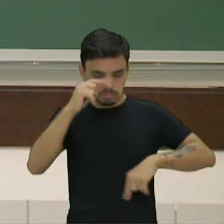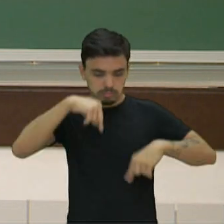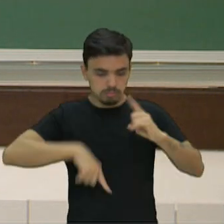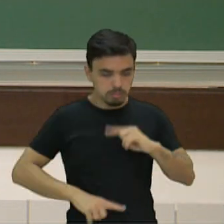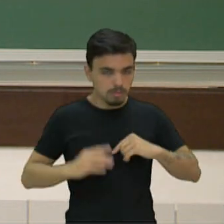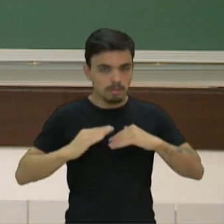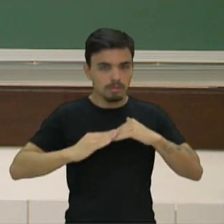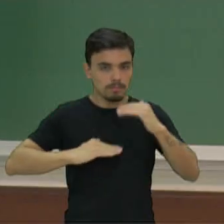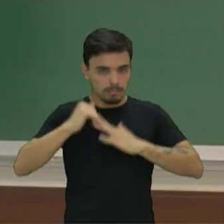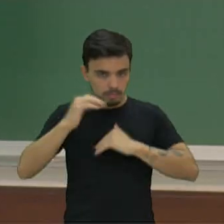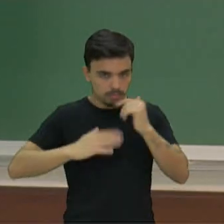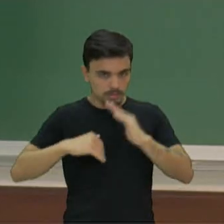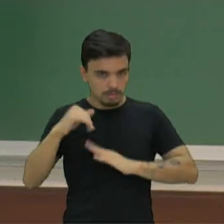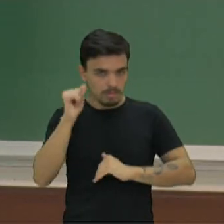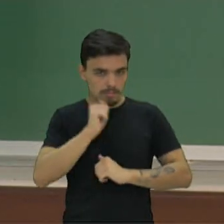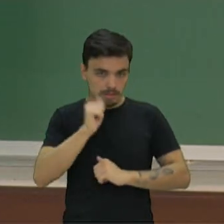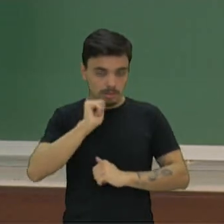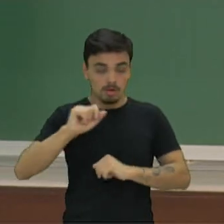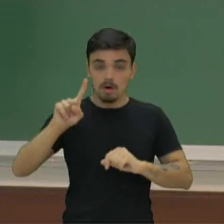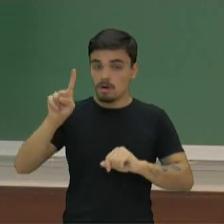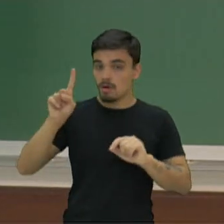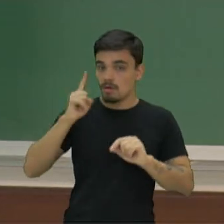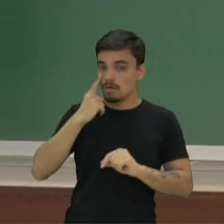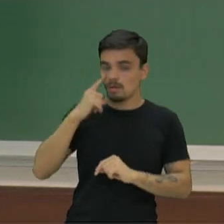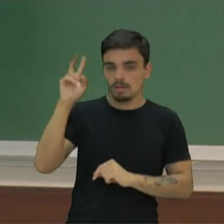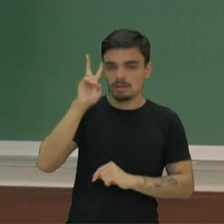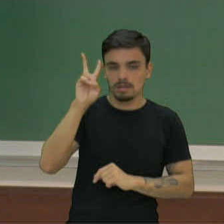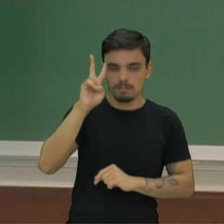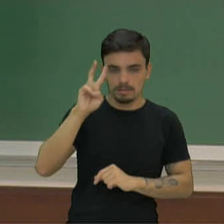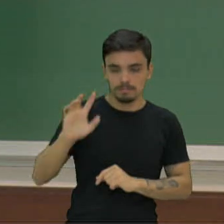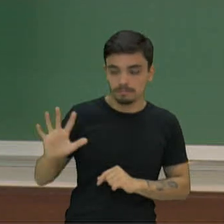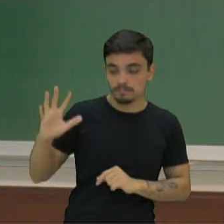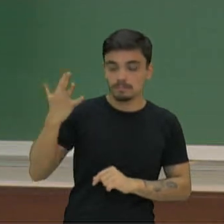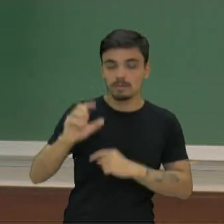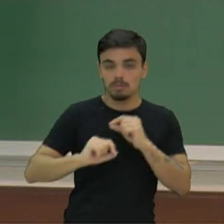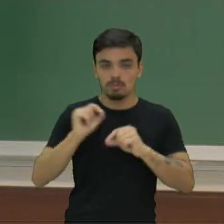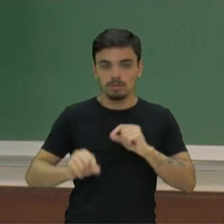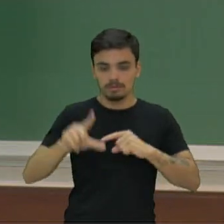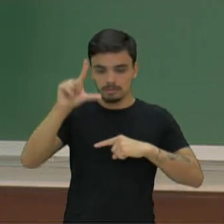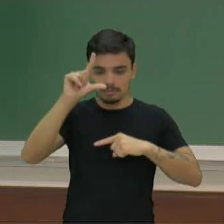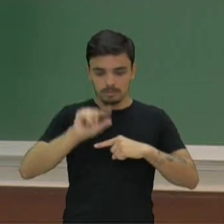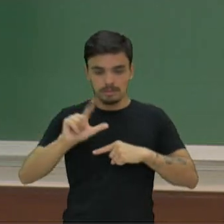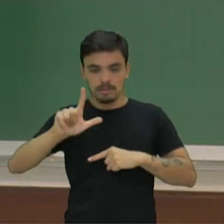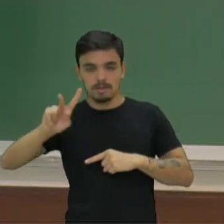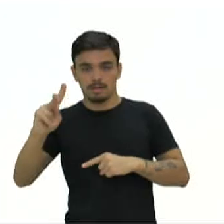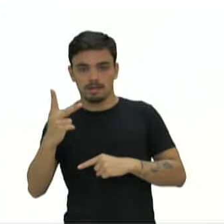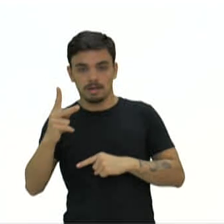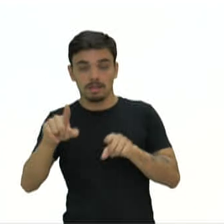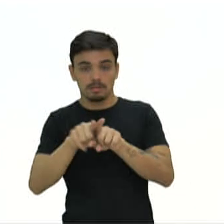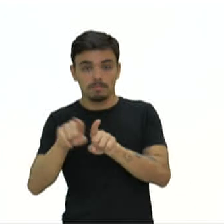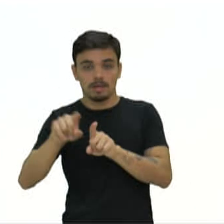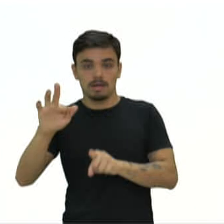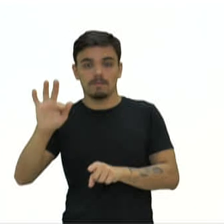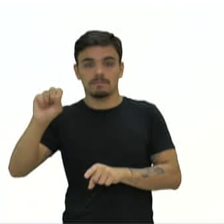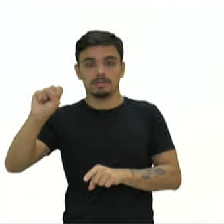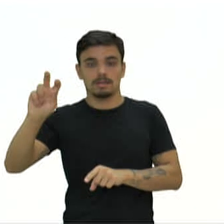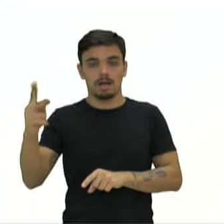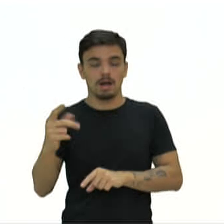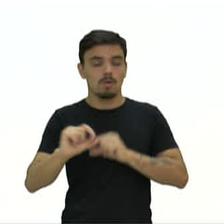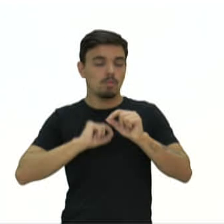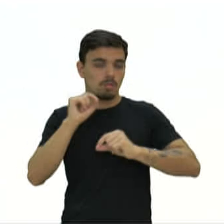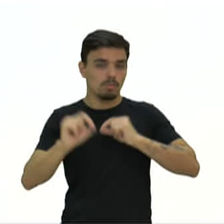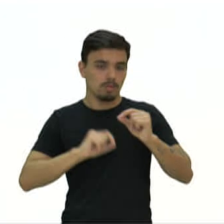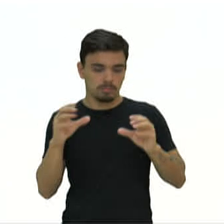hormônios femininos. Lembrando, gente, ocorre a diminuição do LH e do FSH quando